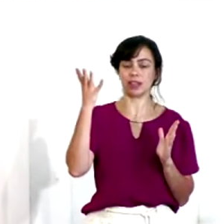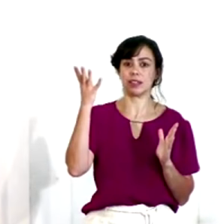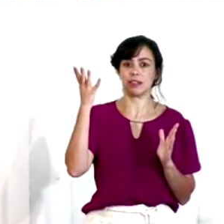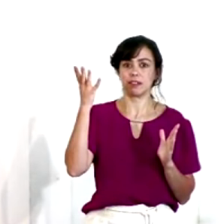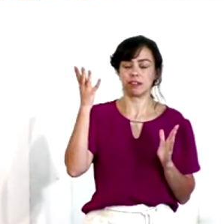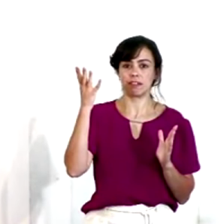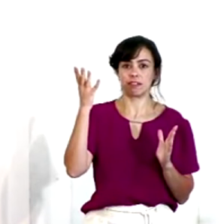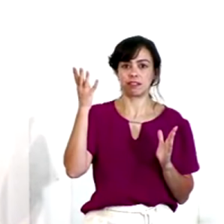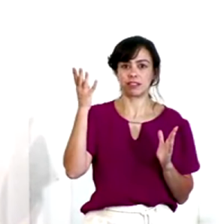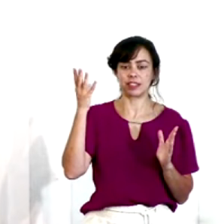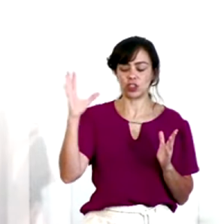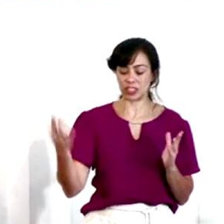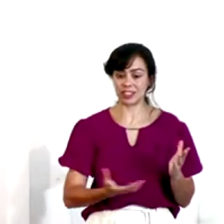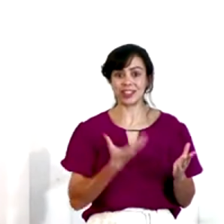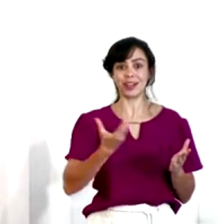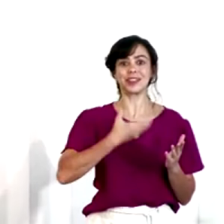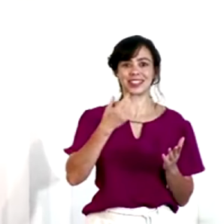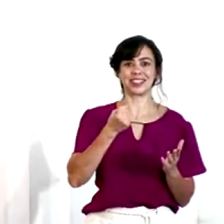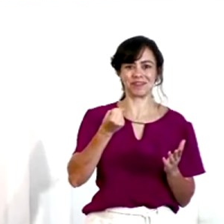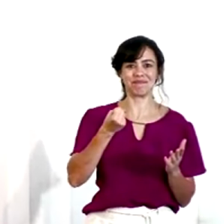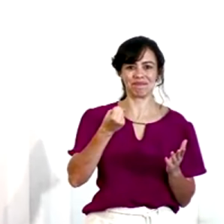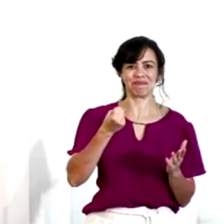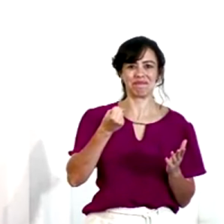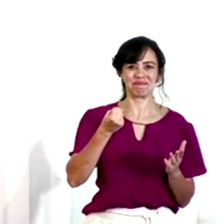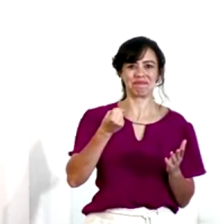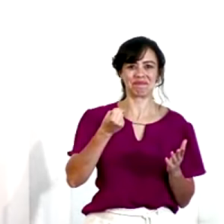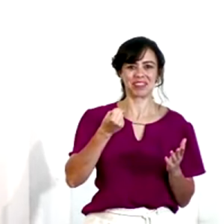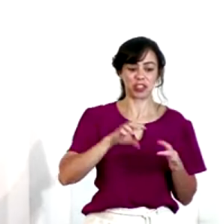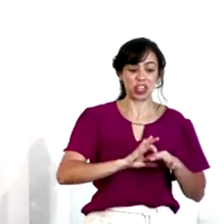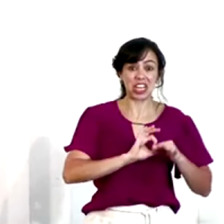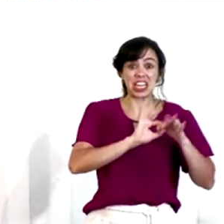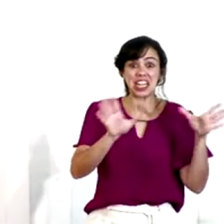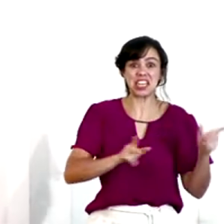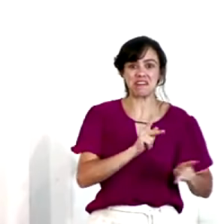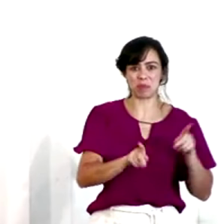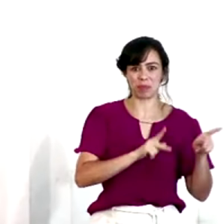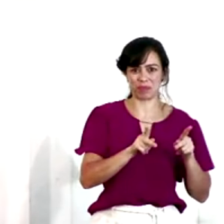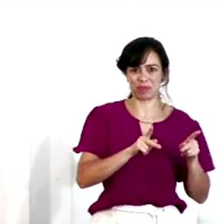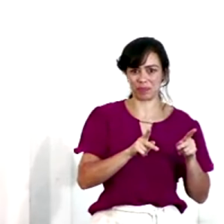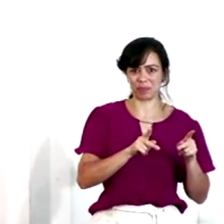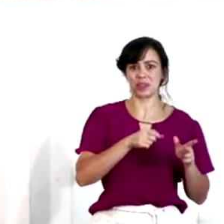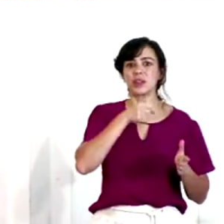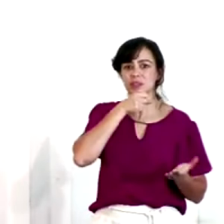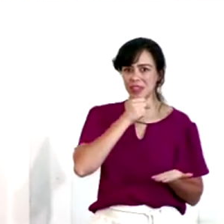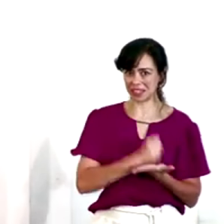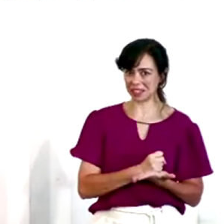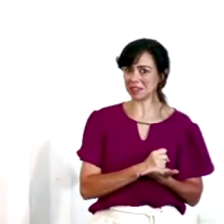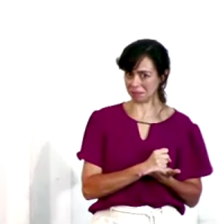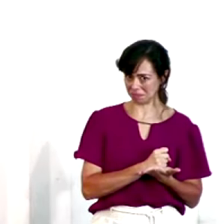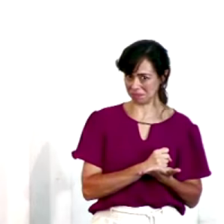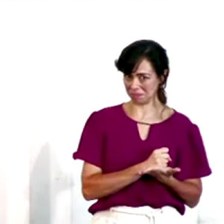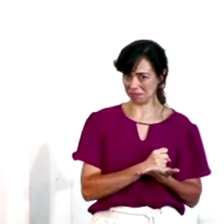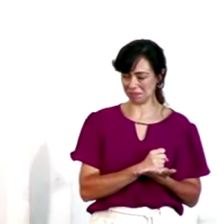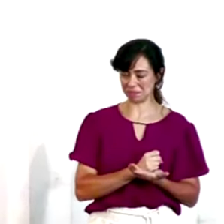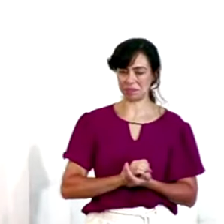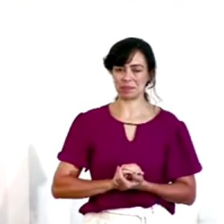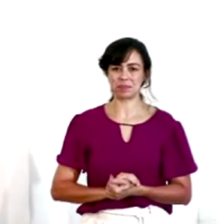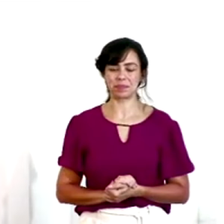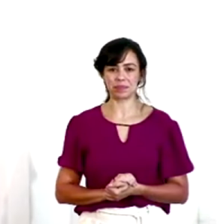de redenção, de restauração, de libertação no Antigo Testamento.